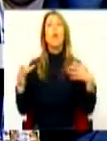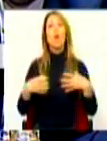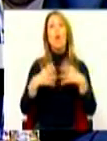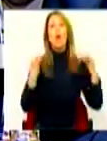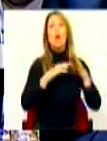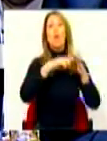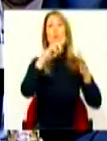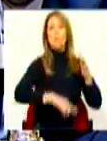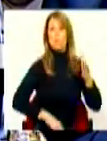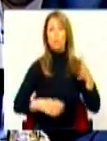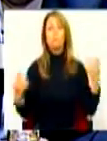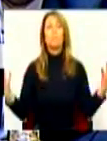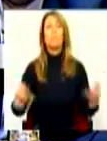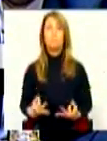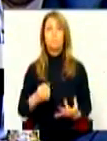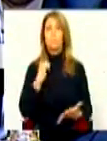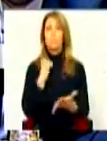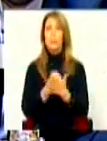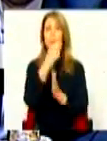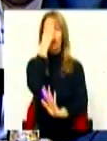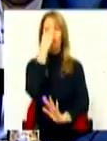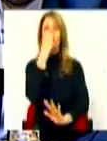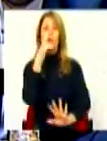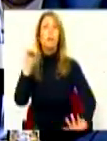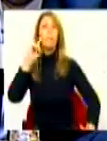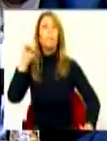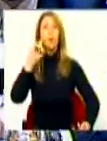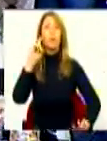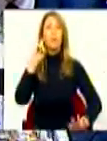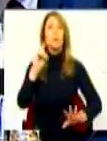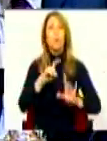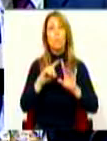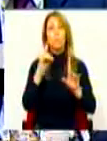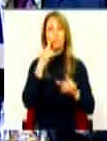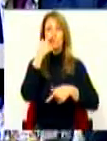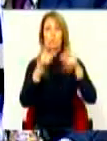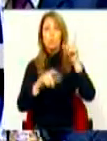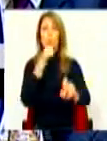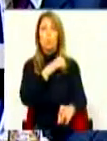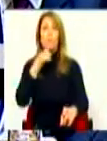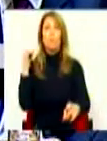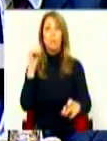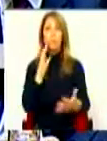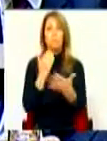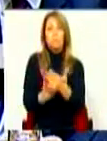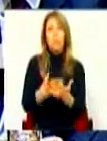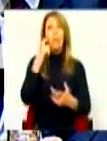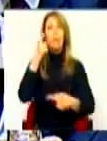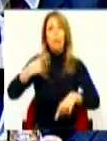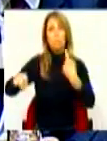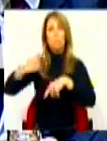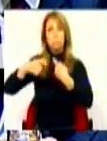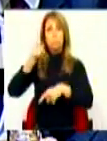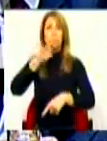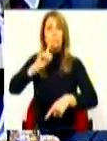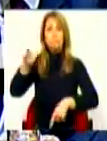marco histórico na reafirmação da proteção internacional concedida às pessoas vítimas de tráfico de órgãos, traduzindo, pois,